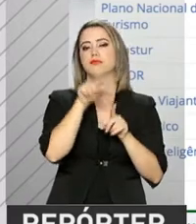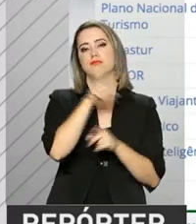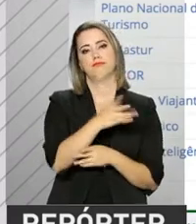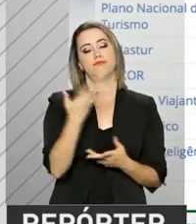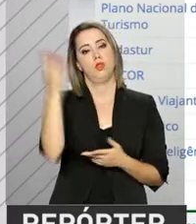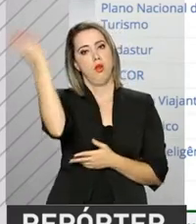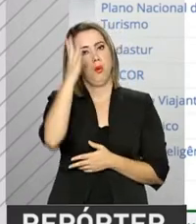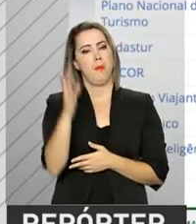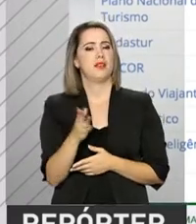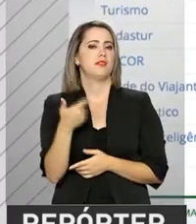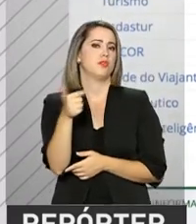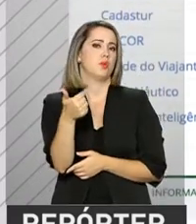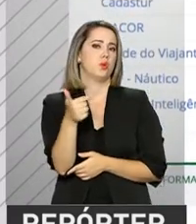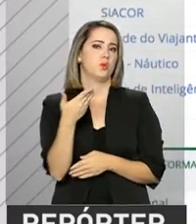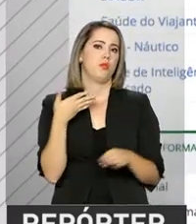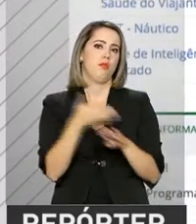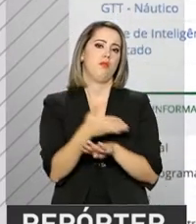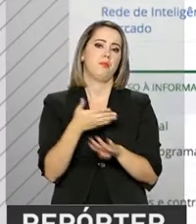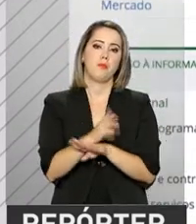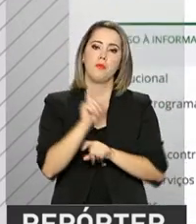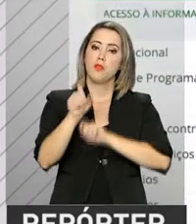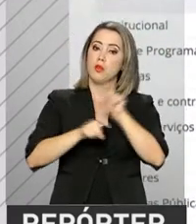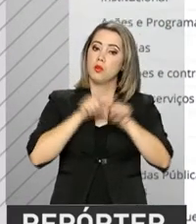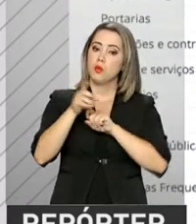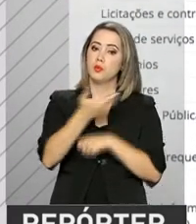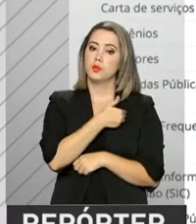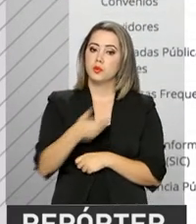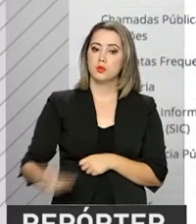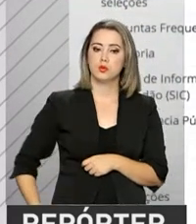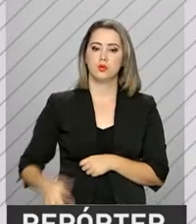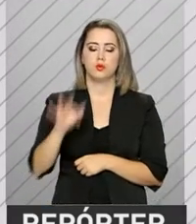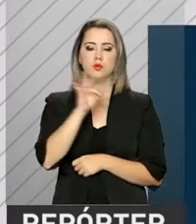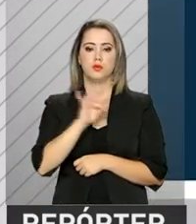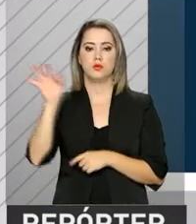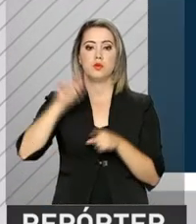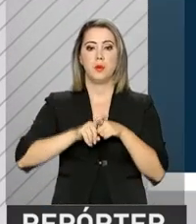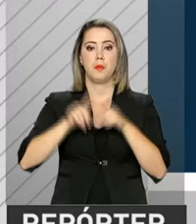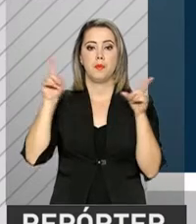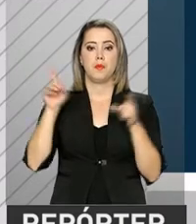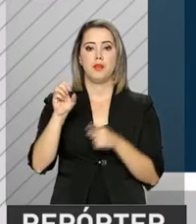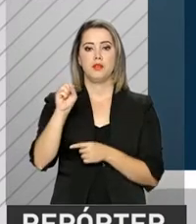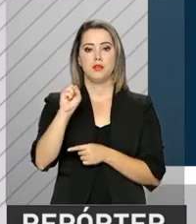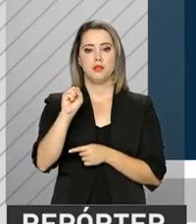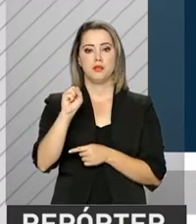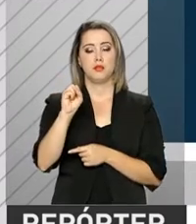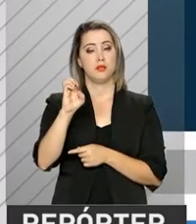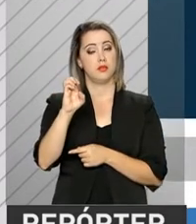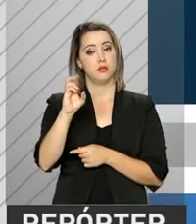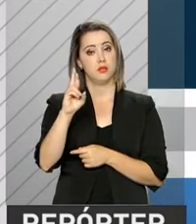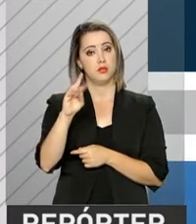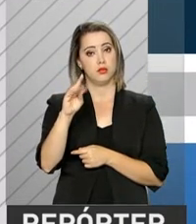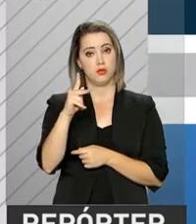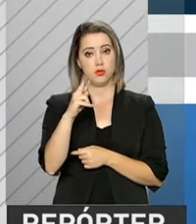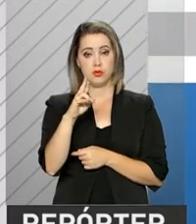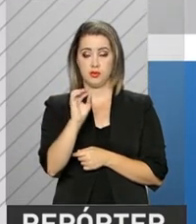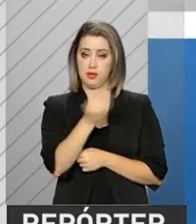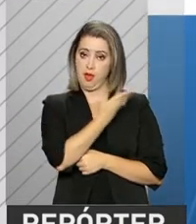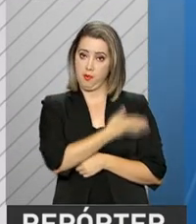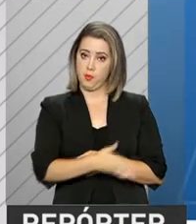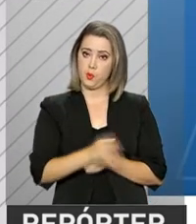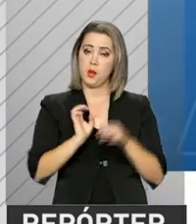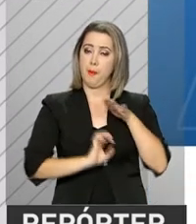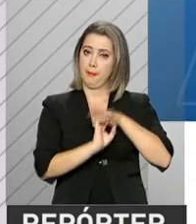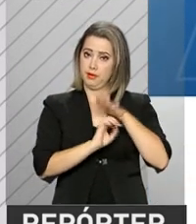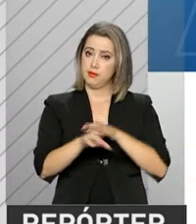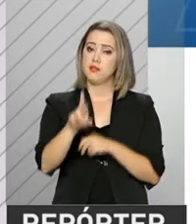brasil não houve registro de ataques em computadores do governo federal mas o certo a empresa responsável por parte